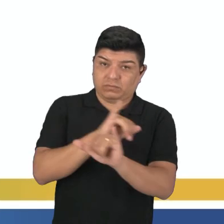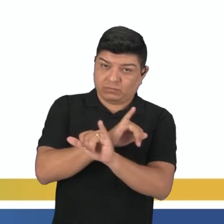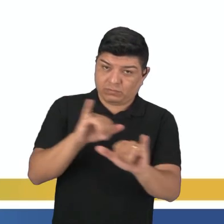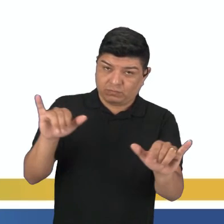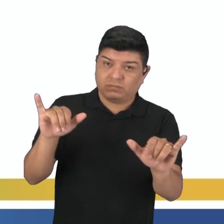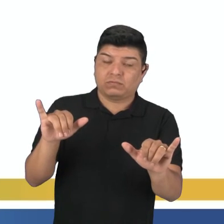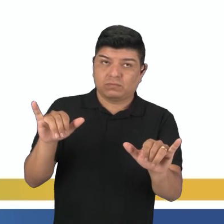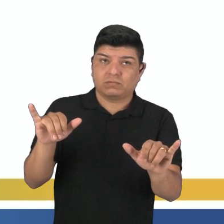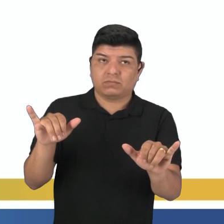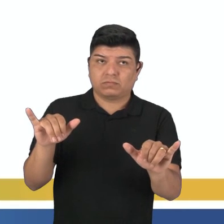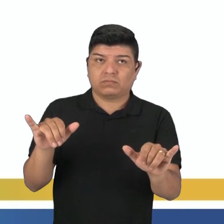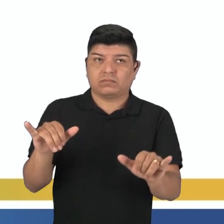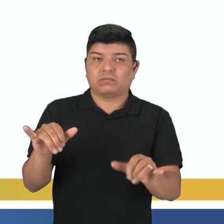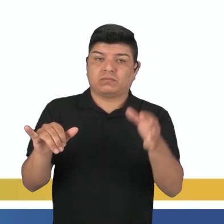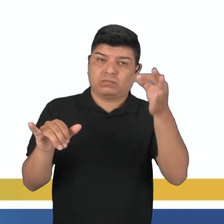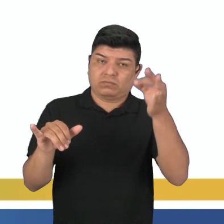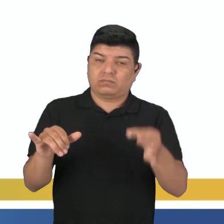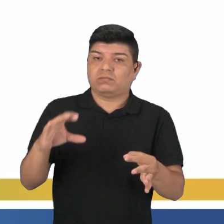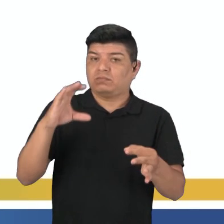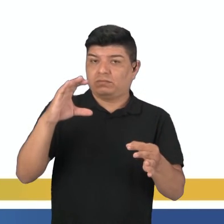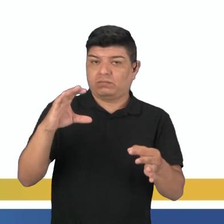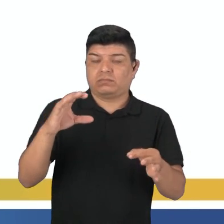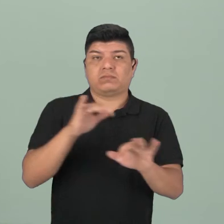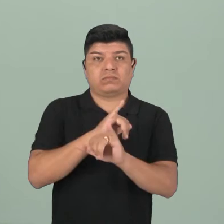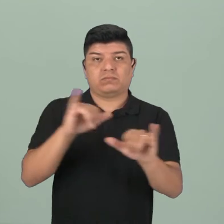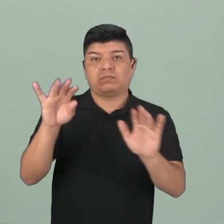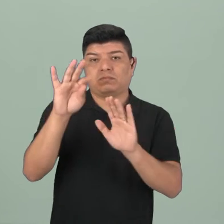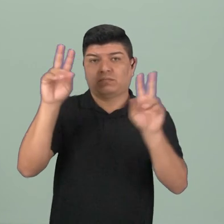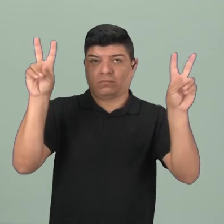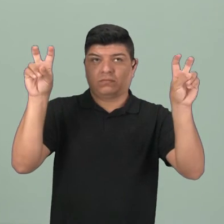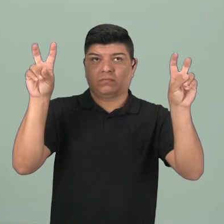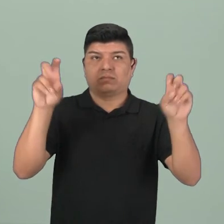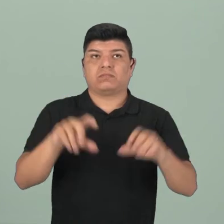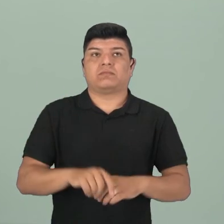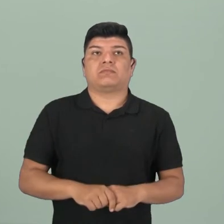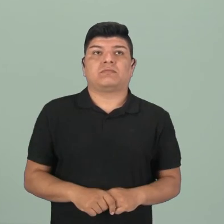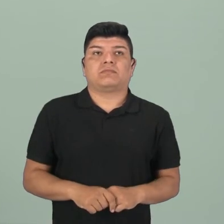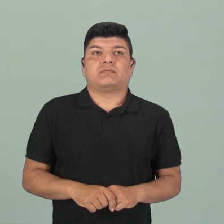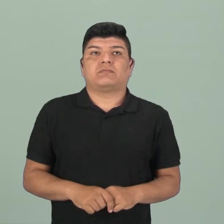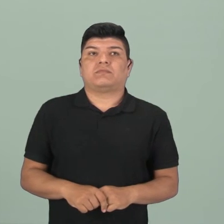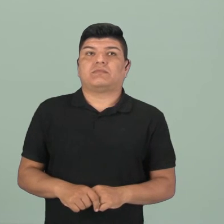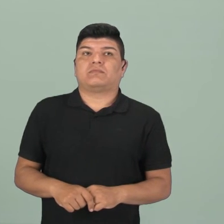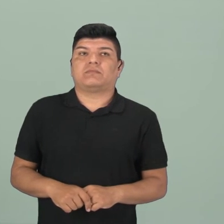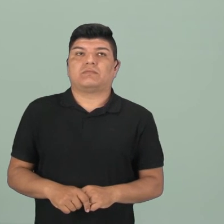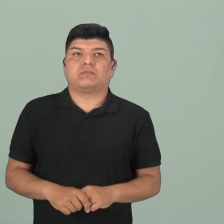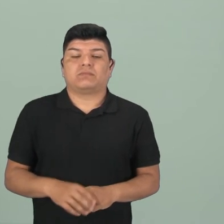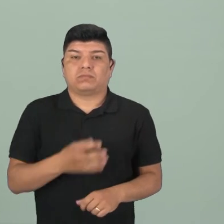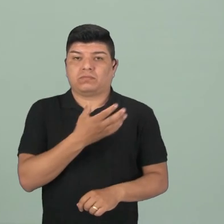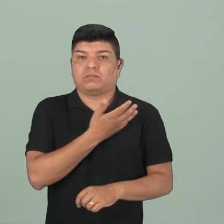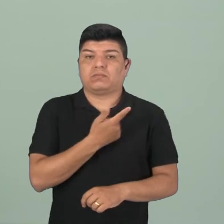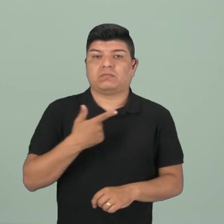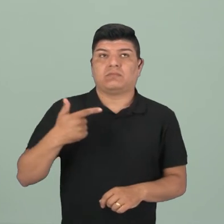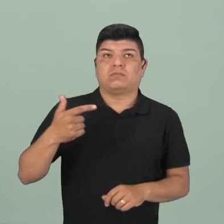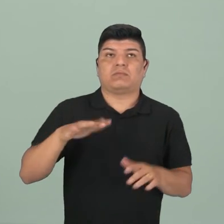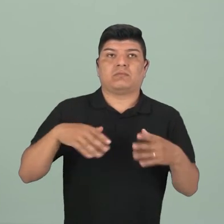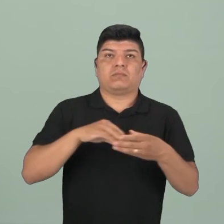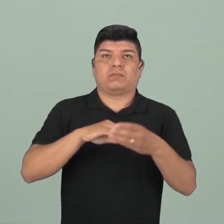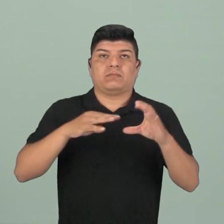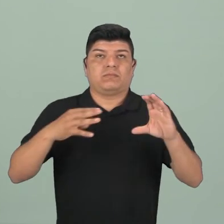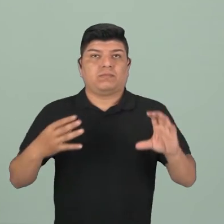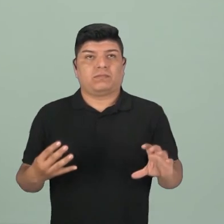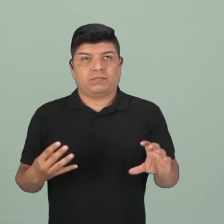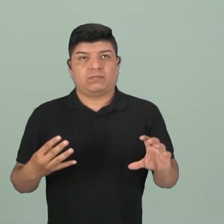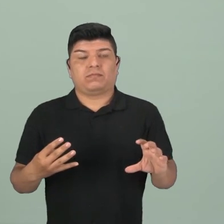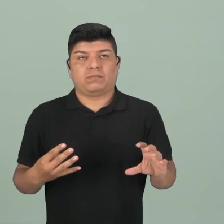Informar, né, galera? Eu estou falando de texto informativo, qual é o objetivo? Informar sobre o tema, tá? Questão 2, qual a característica